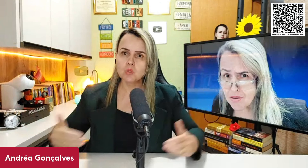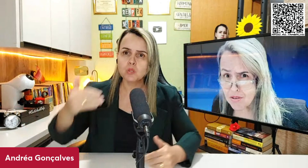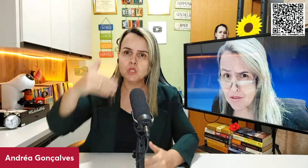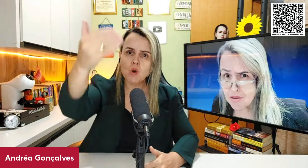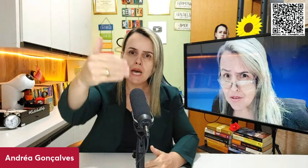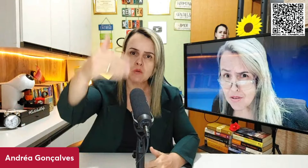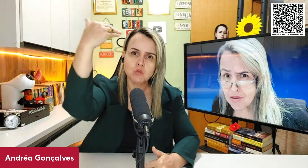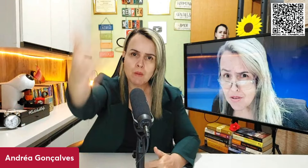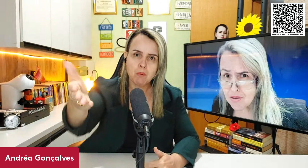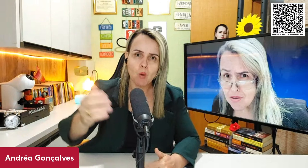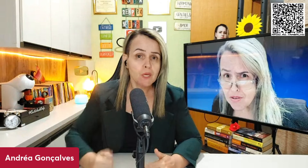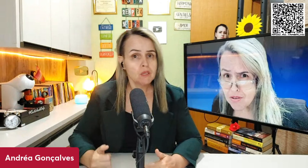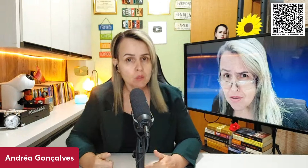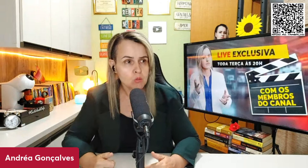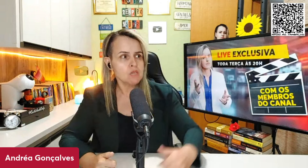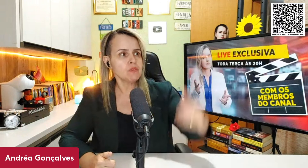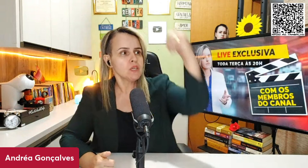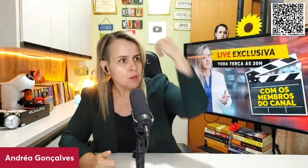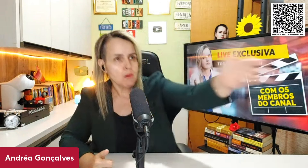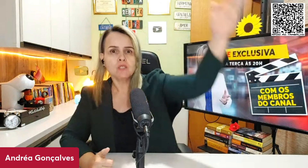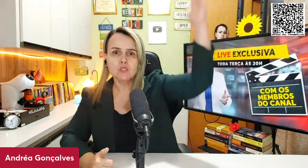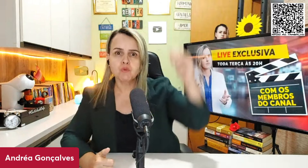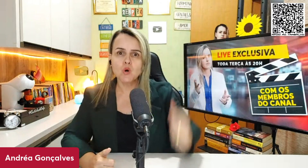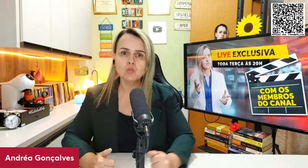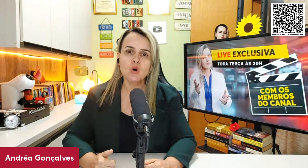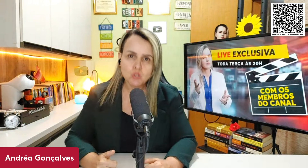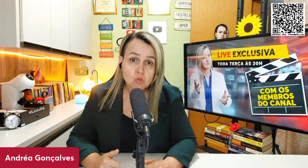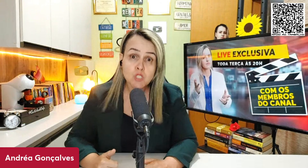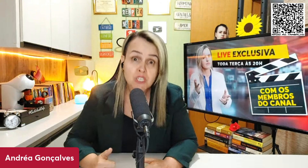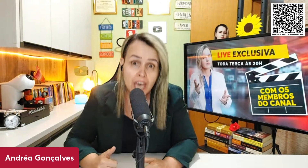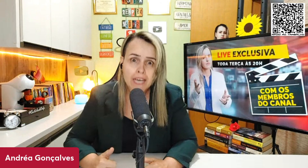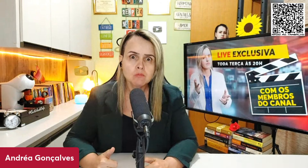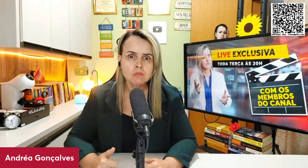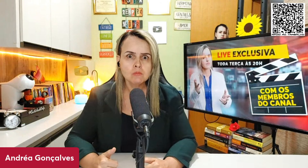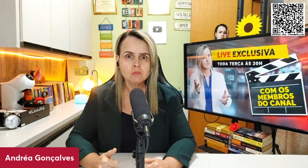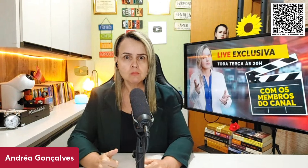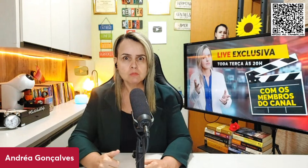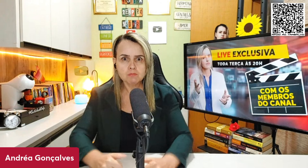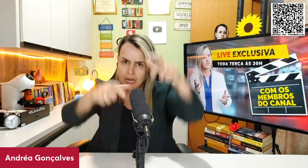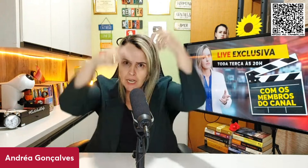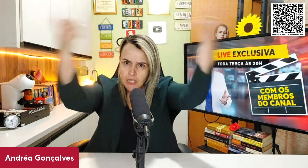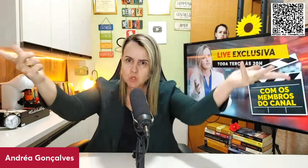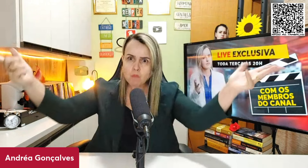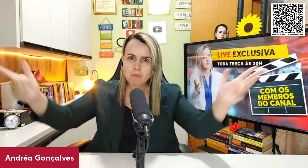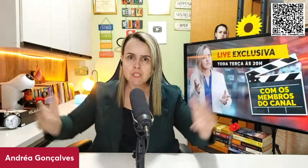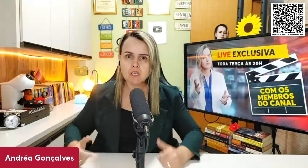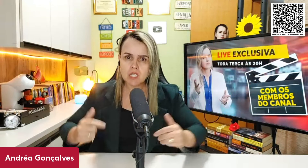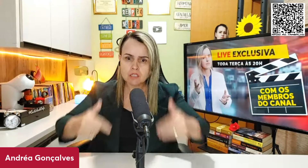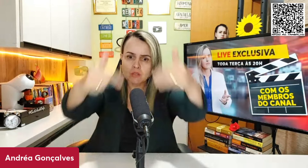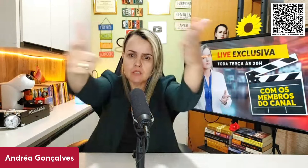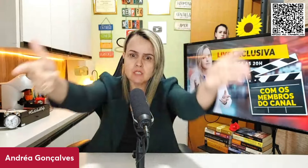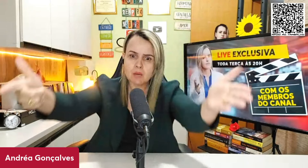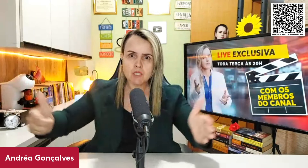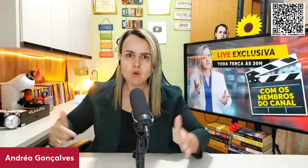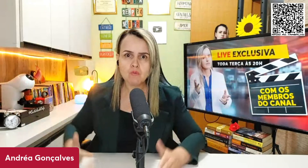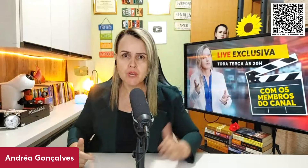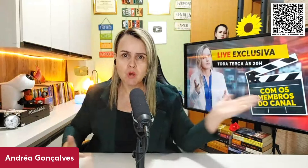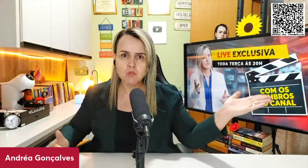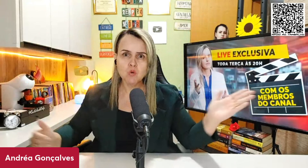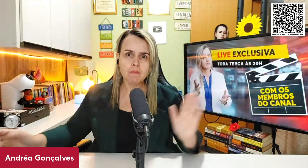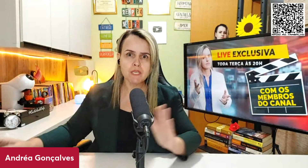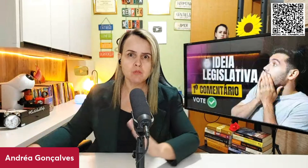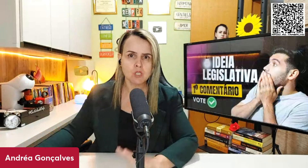do lucro e do Agro que não é pop que inclusive tá botando fogo onde não devia para além dos golpistas ali que estão tentando sabotar